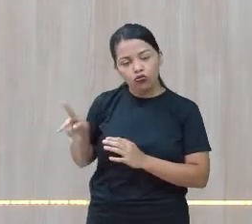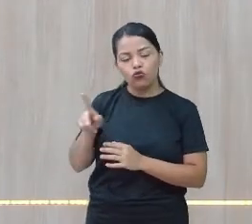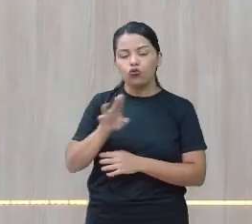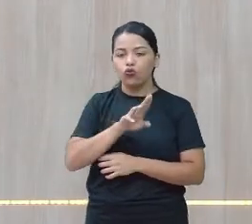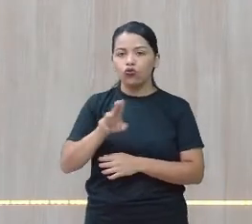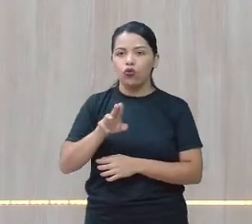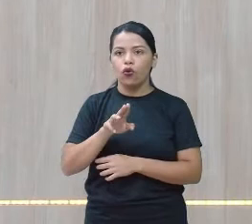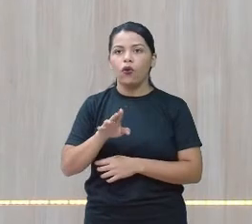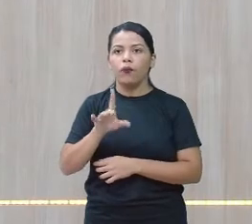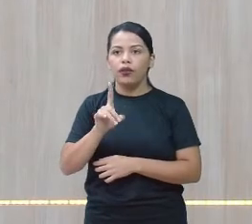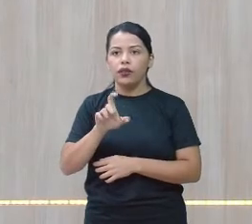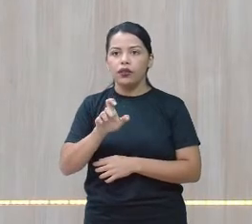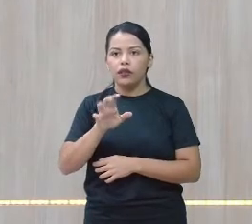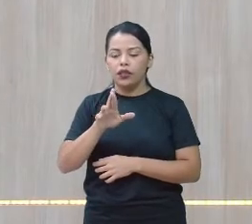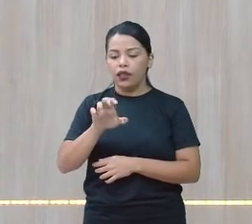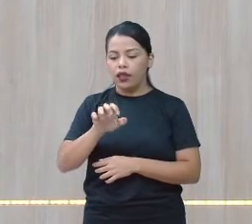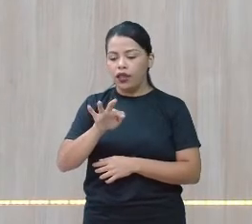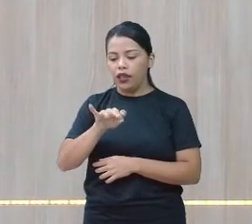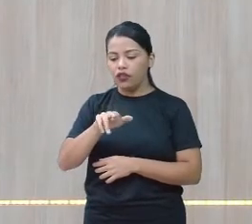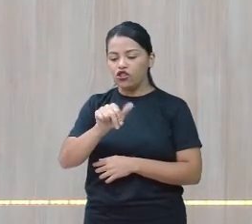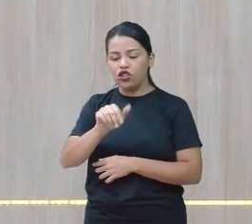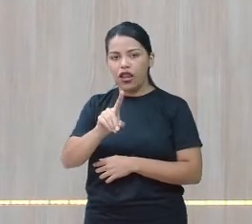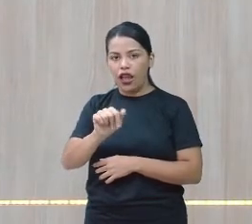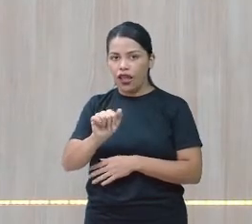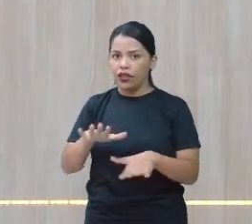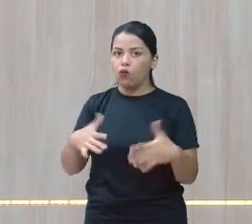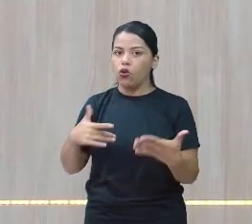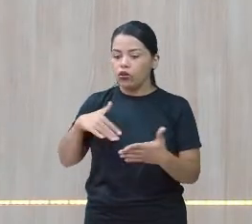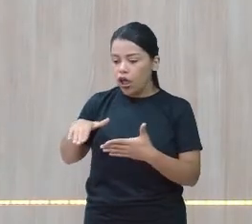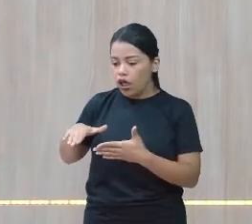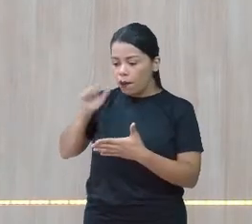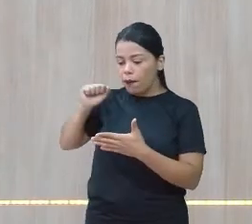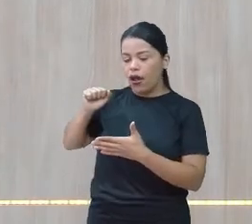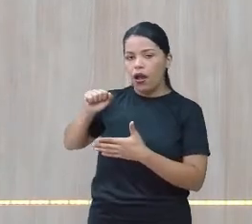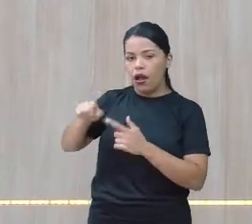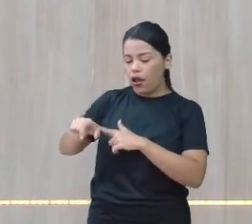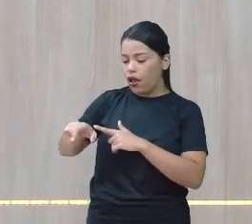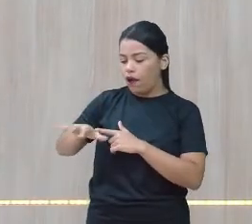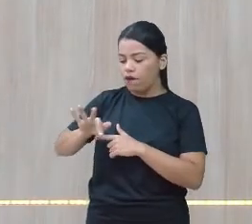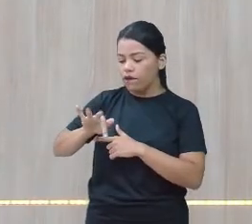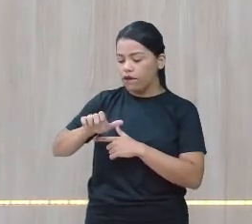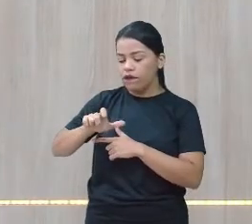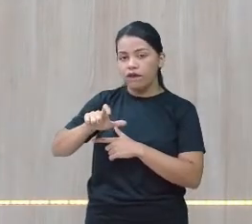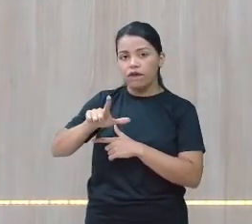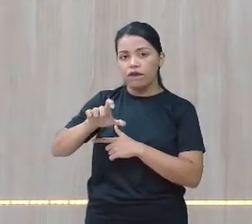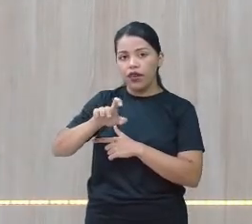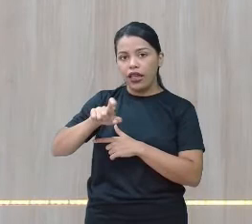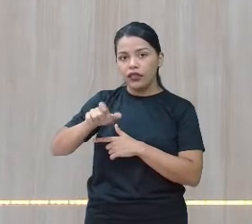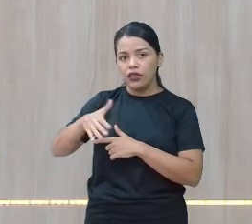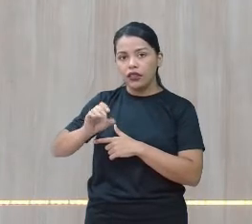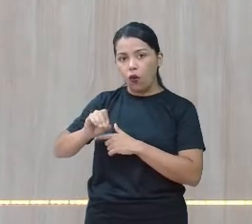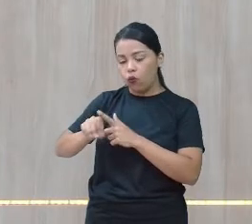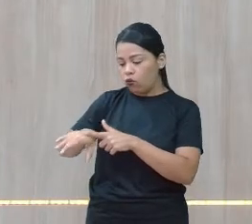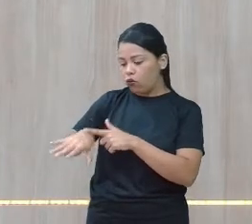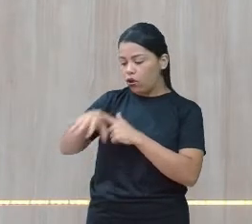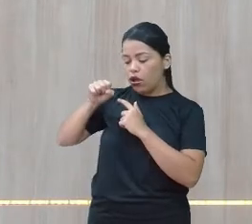mesmo também de reflexo flexor, onde ocorre aí a flexão, a puxada, a retirada. O que é que nós temos mais?